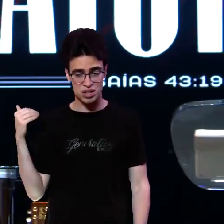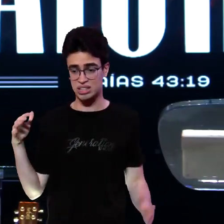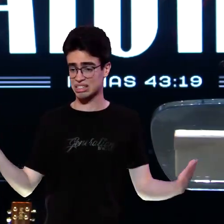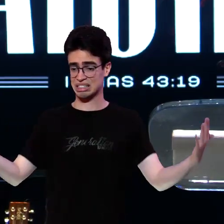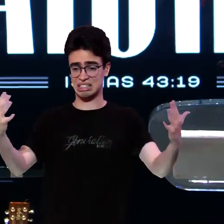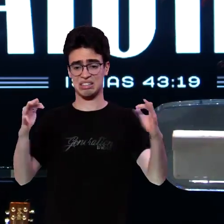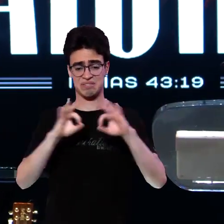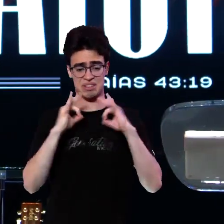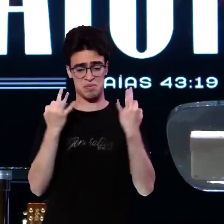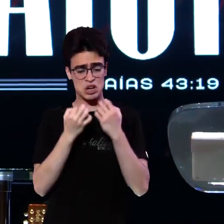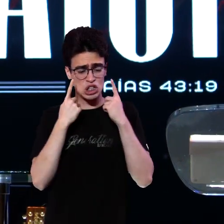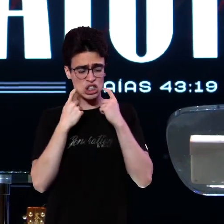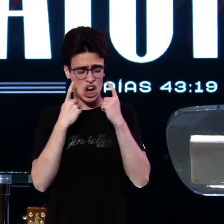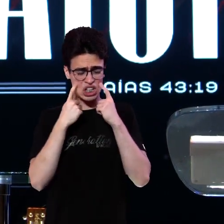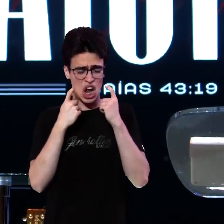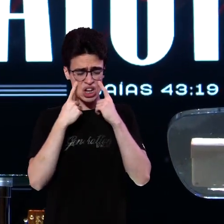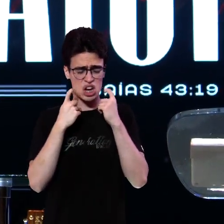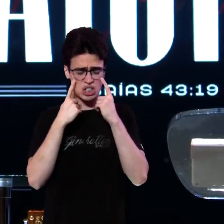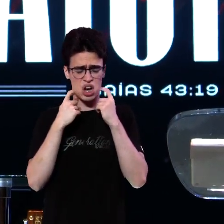família chorando.